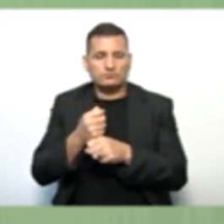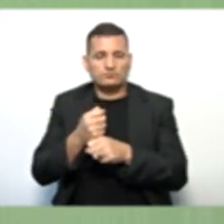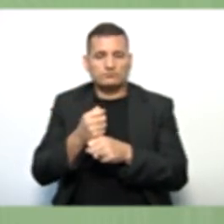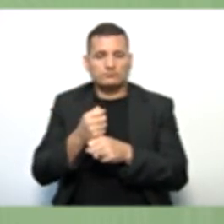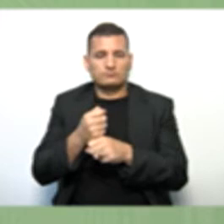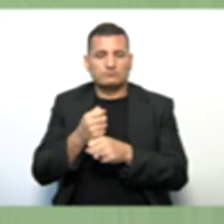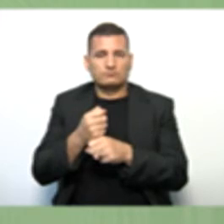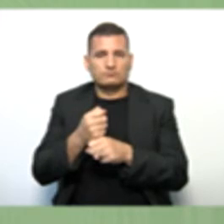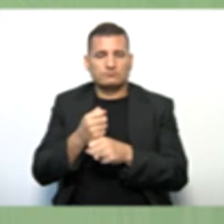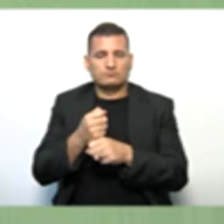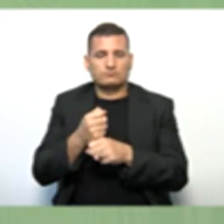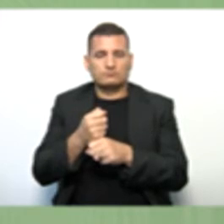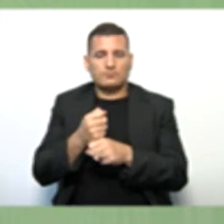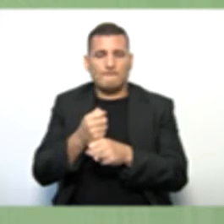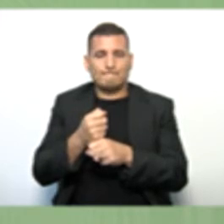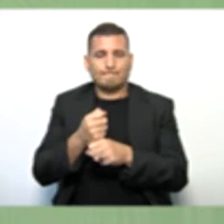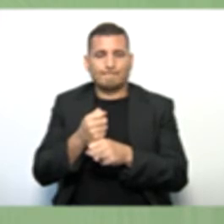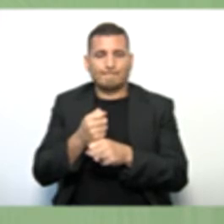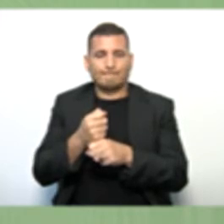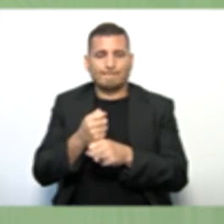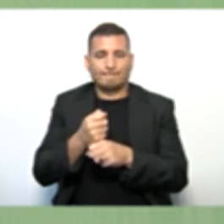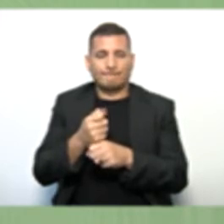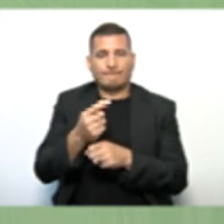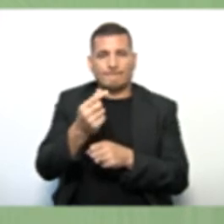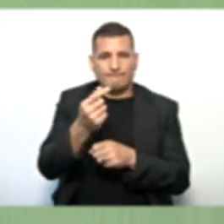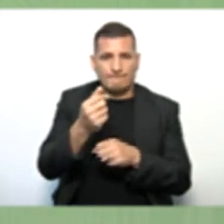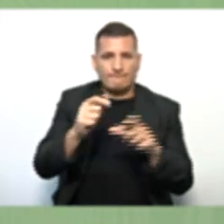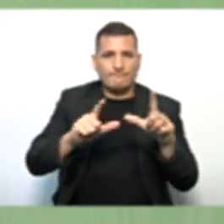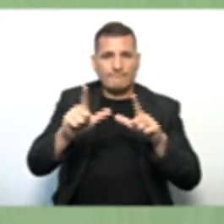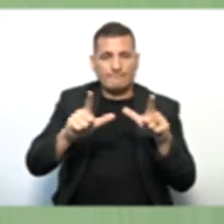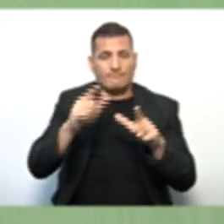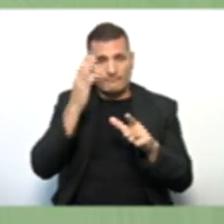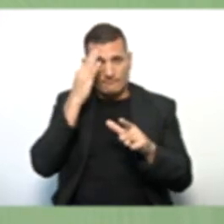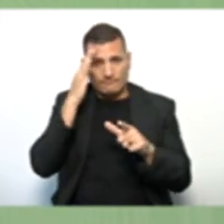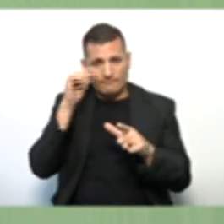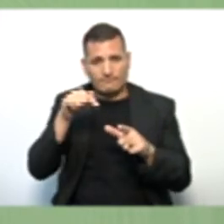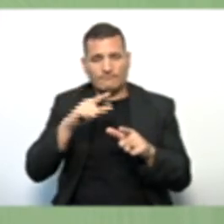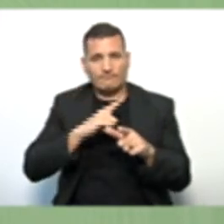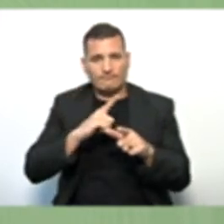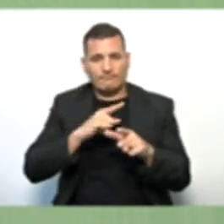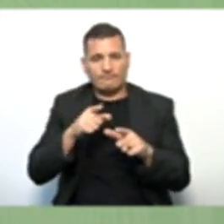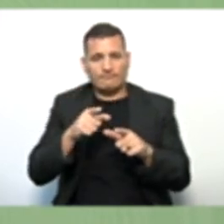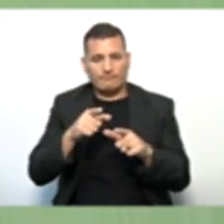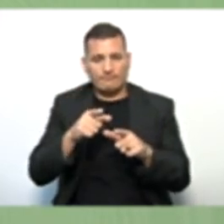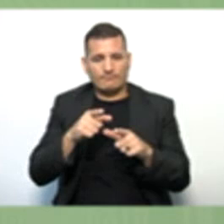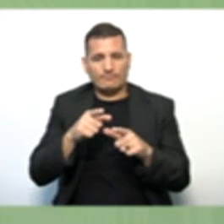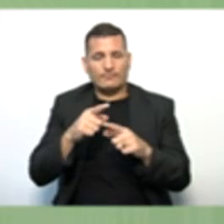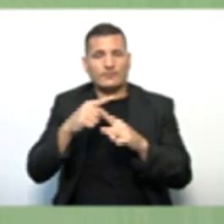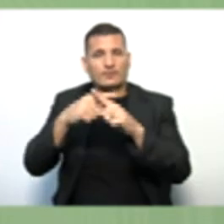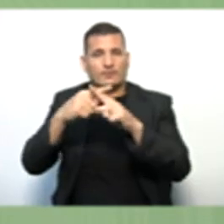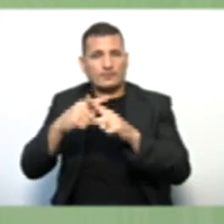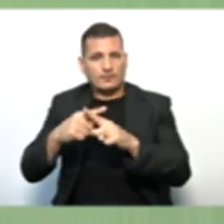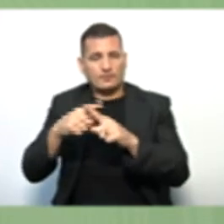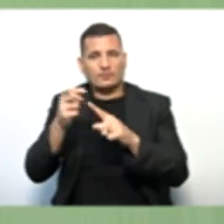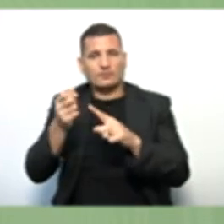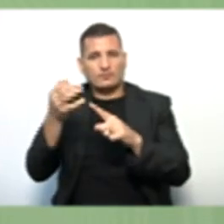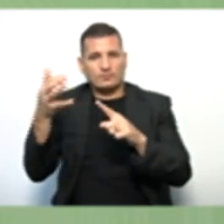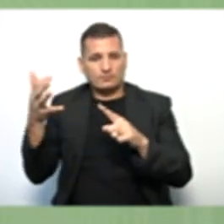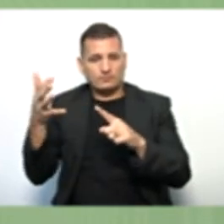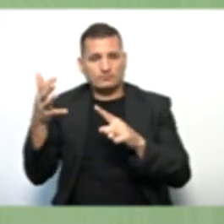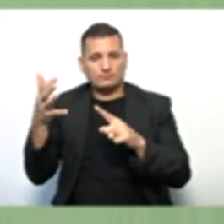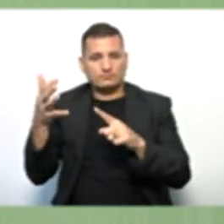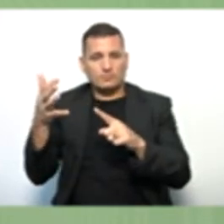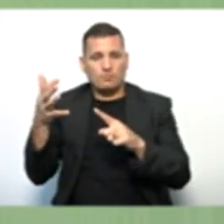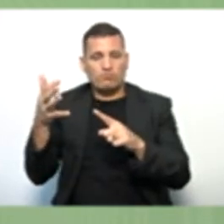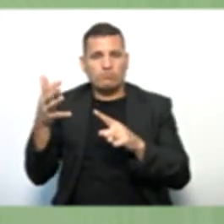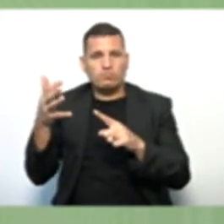que ele justamente me dê o resultado, que é o valor da TV, que eu sei que ele está aqui, ó. Tá vendo? Vezes a quantidade, tá, pessoal? Que